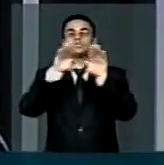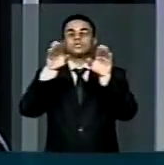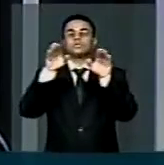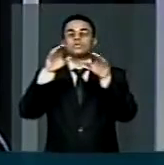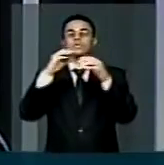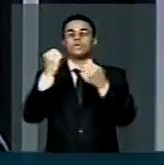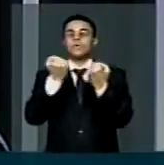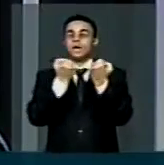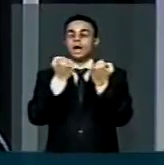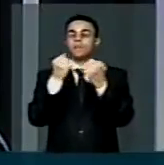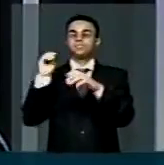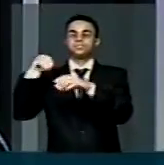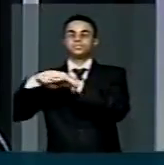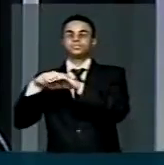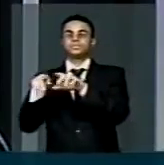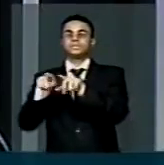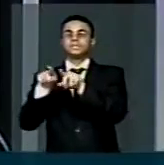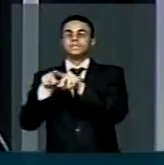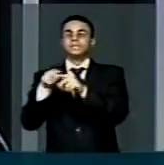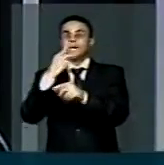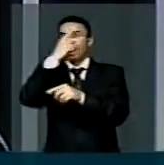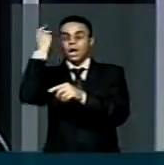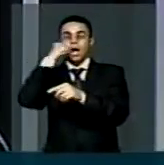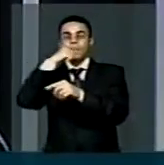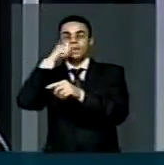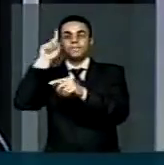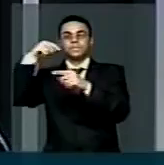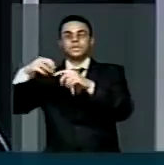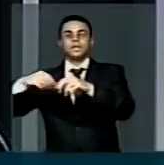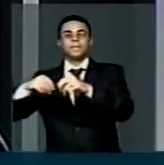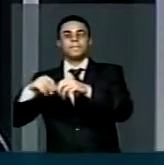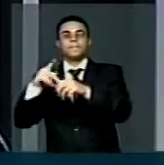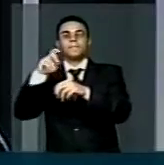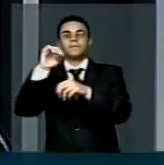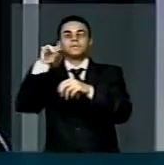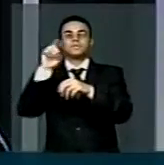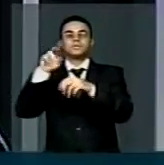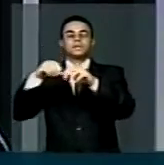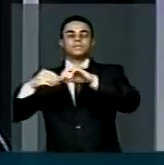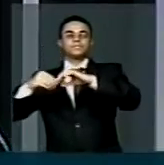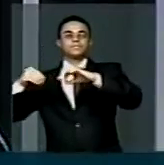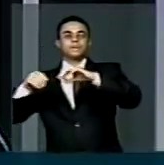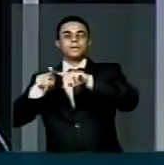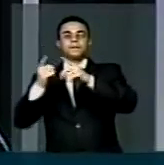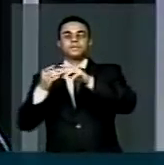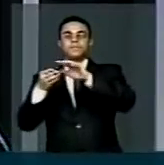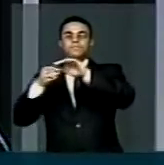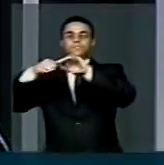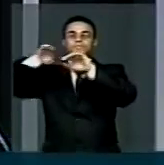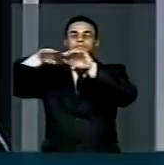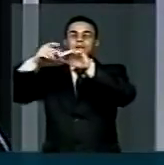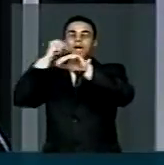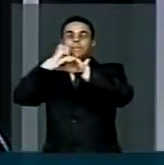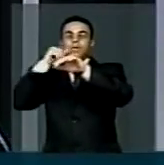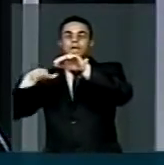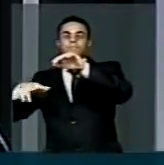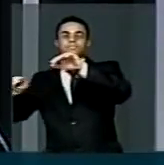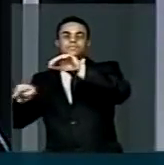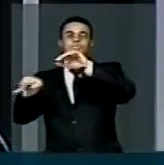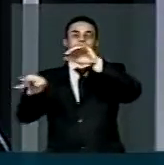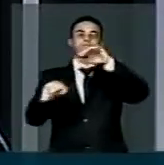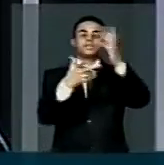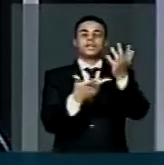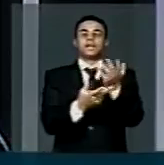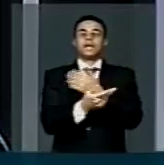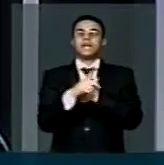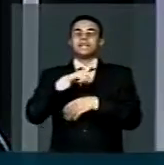o cenografista amador registrou, e ainda bem que registrou, no caminho para o hospital a mala se abriu, Cláudia ficou presa ao carro pela porta e teve parte